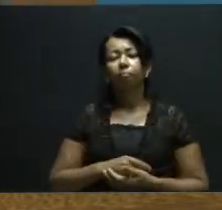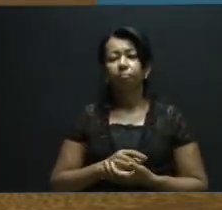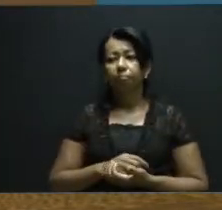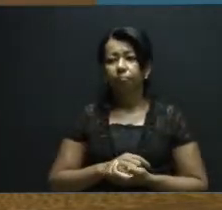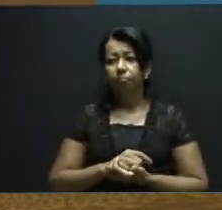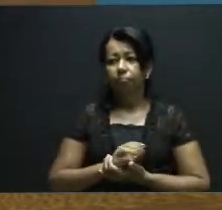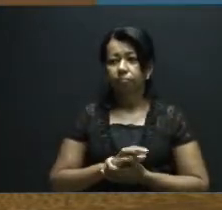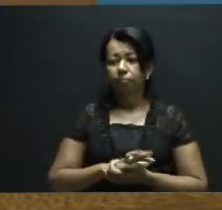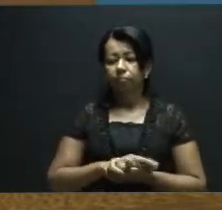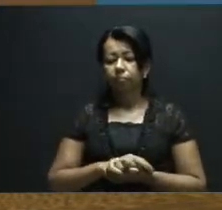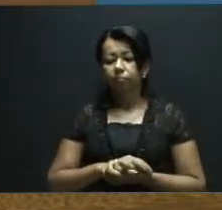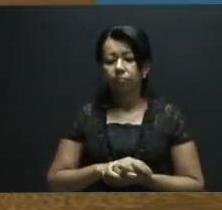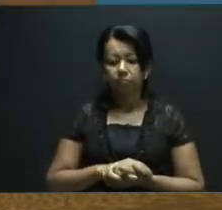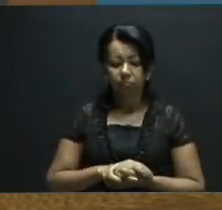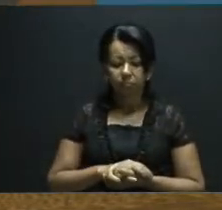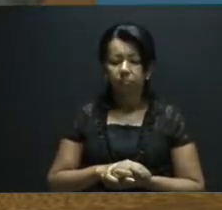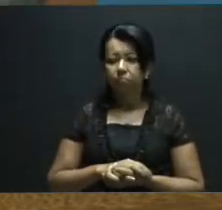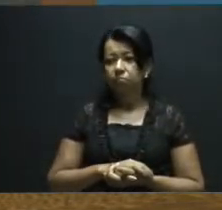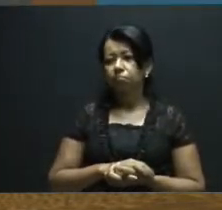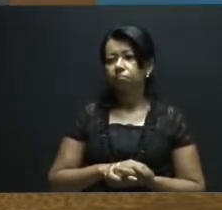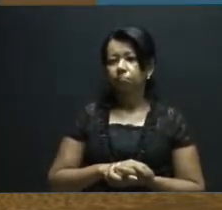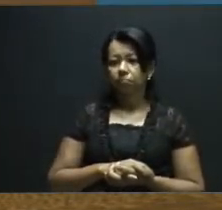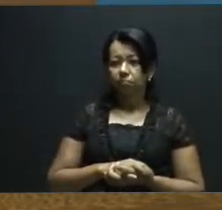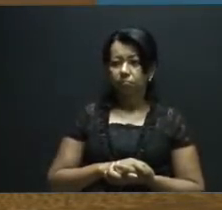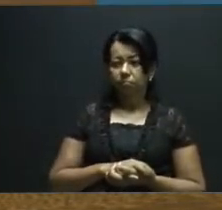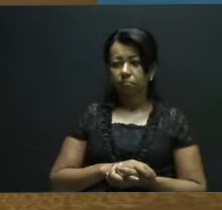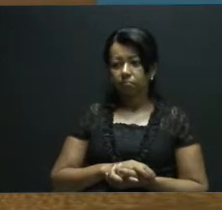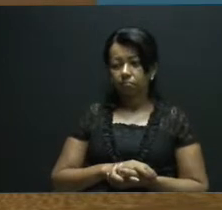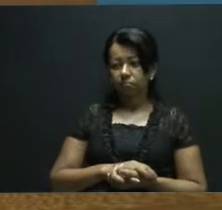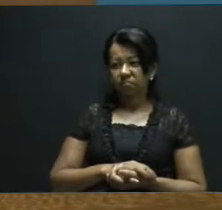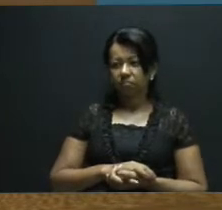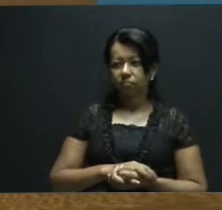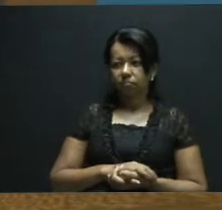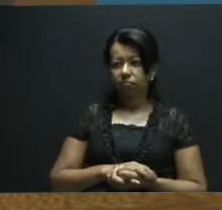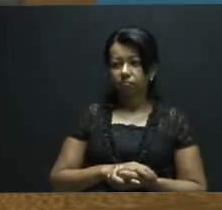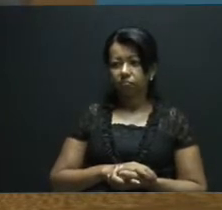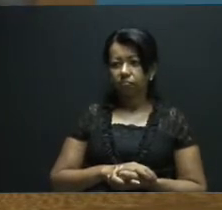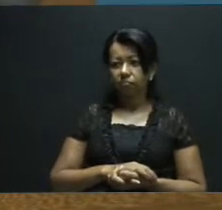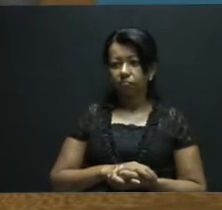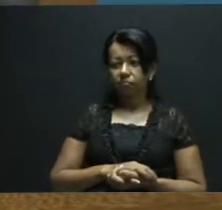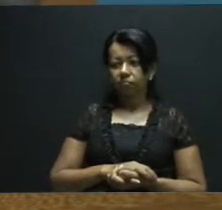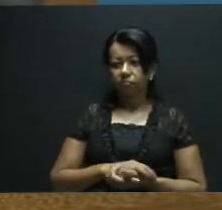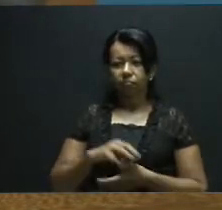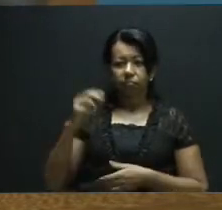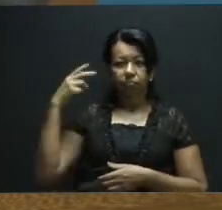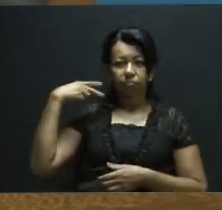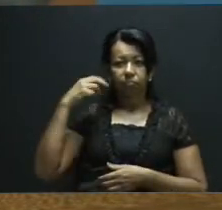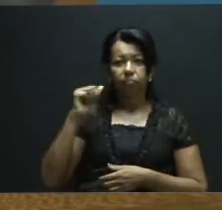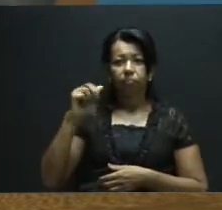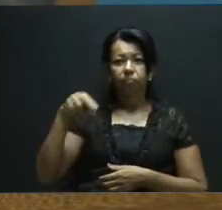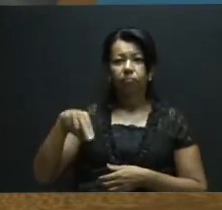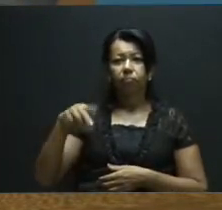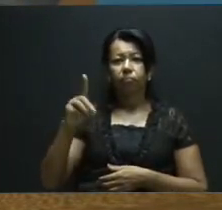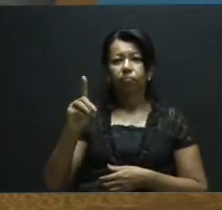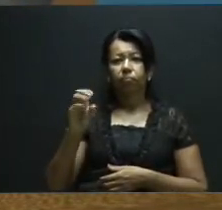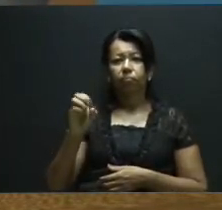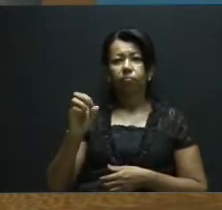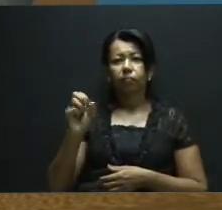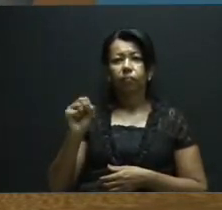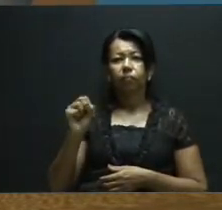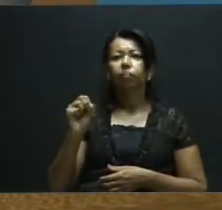não é lamentável né infelizmente enquanto vereador eu estou dois